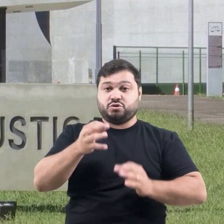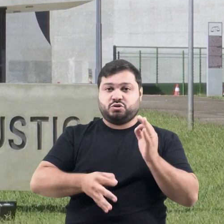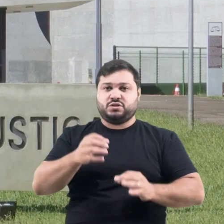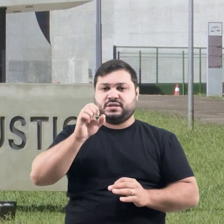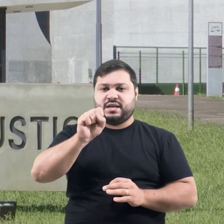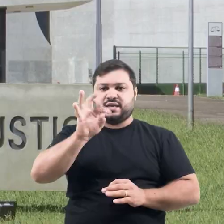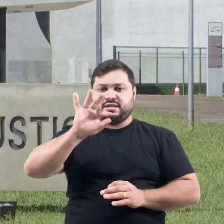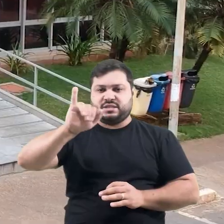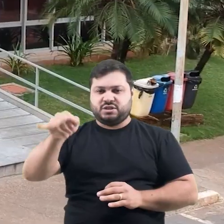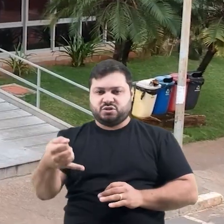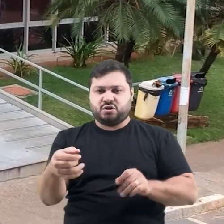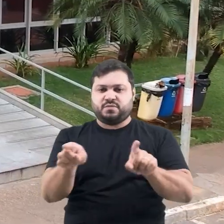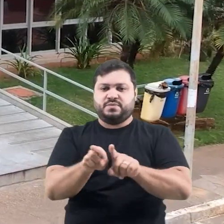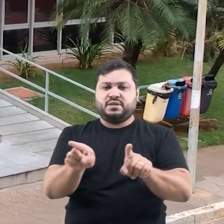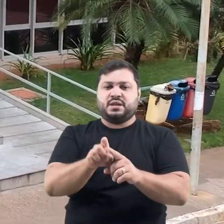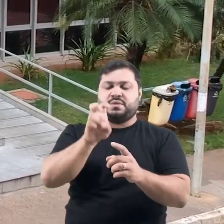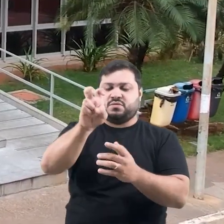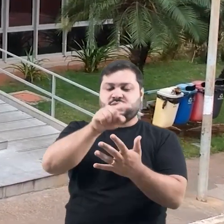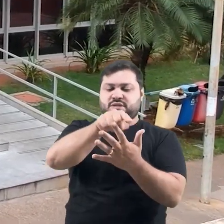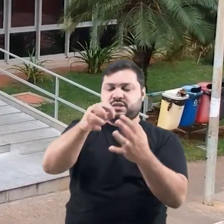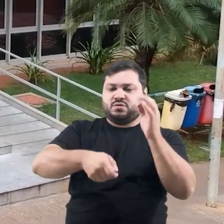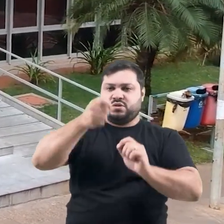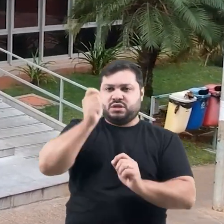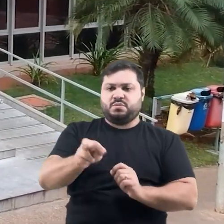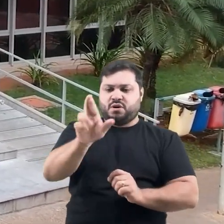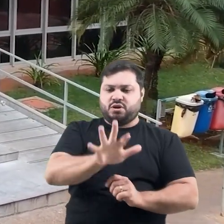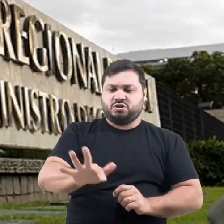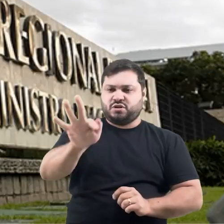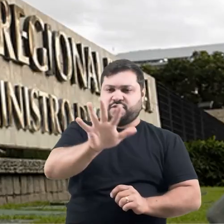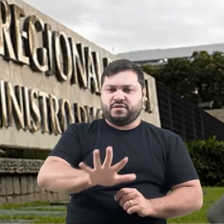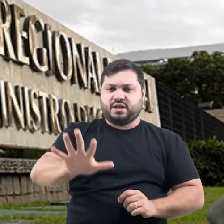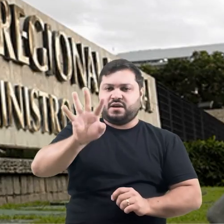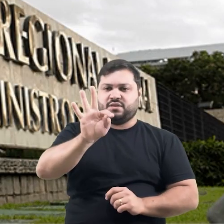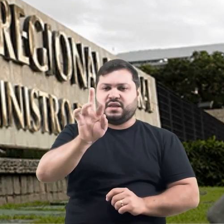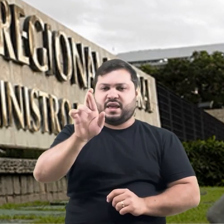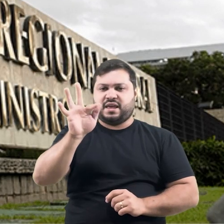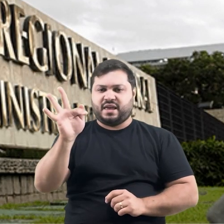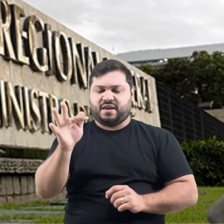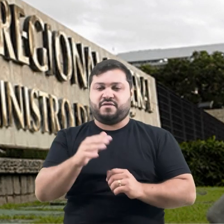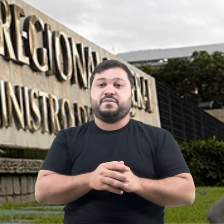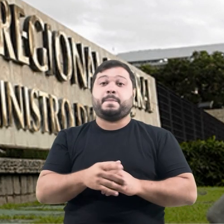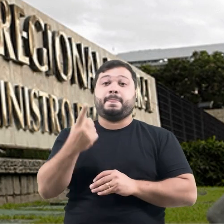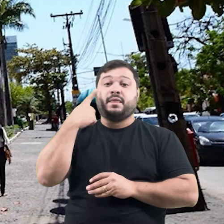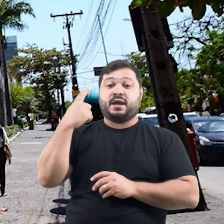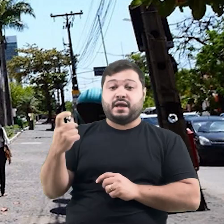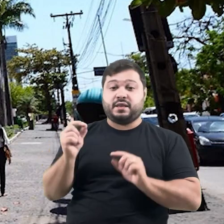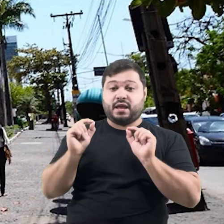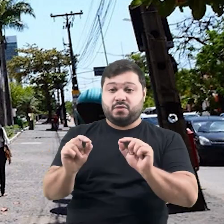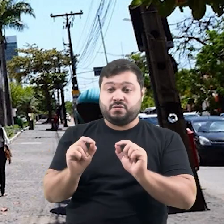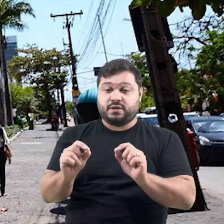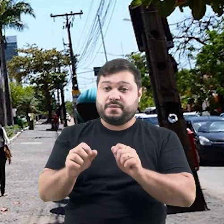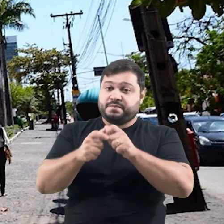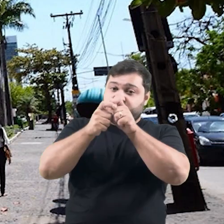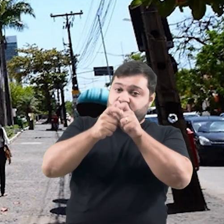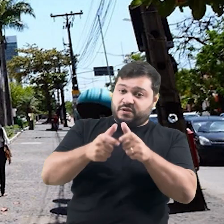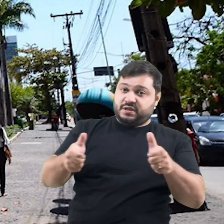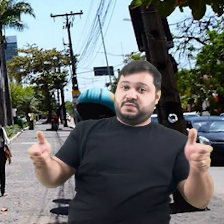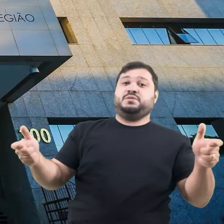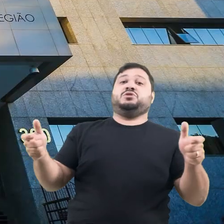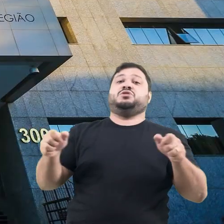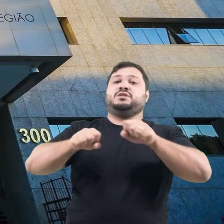o STJ, e os 5 Tribunais Regionais Federais, os TRFs. A ideia foi expandir